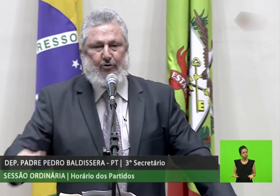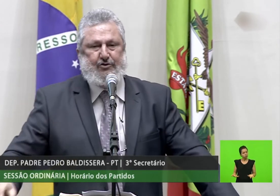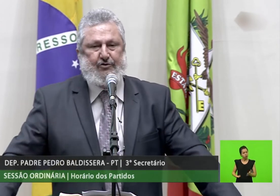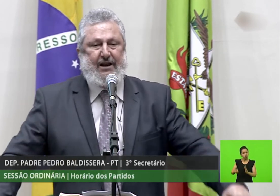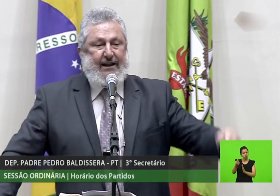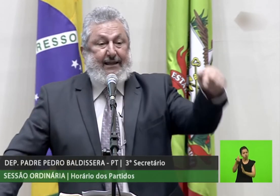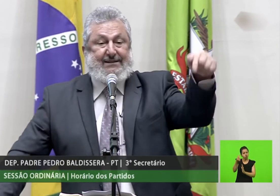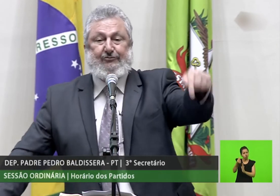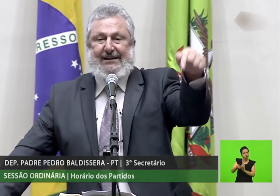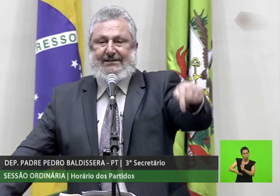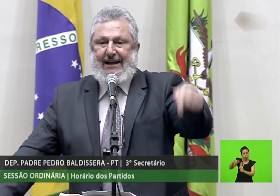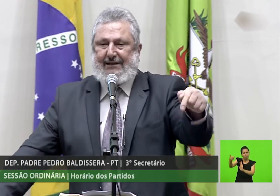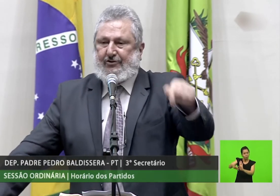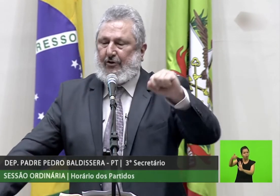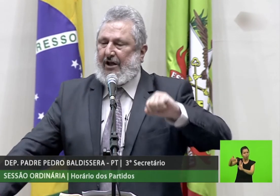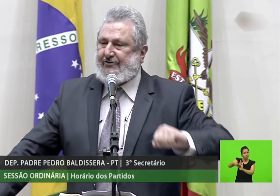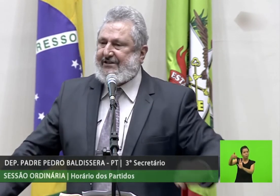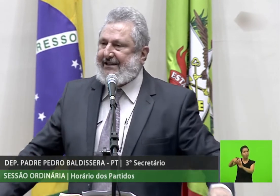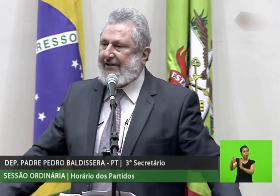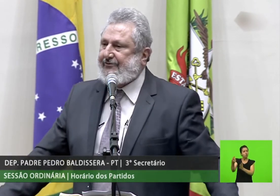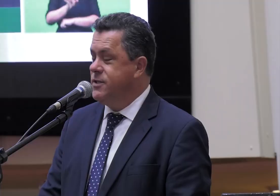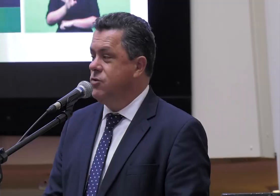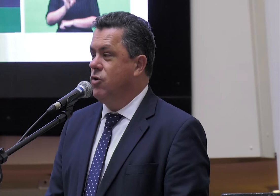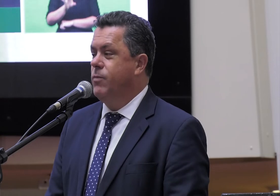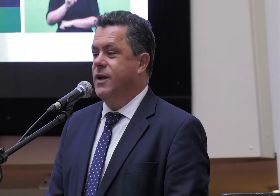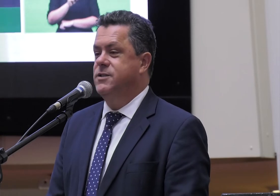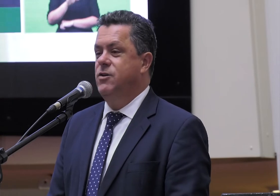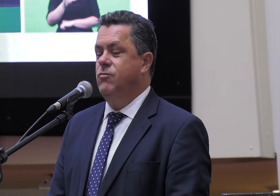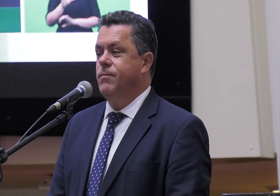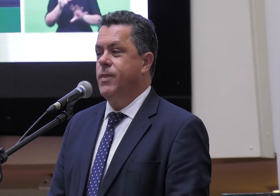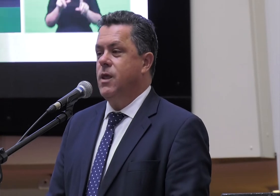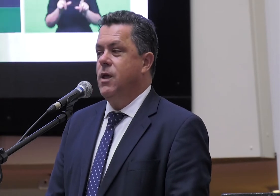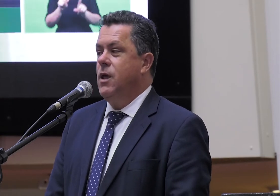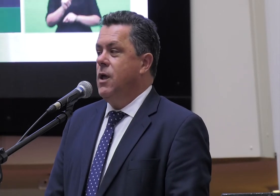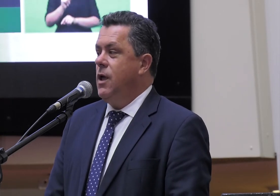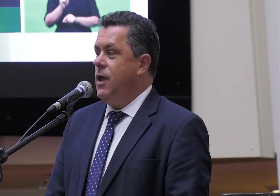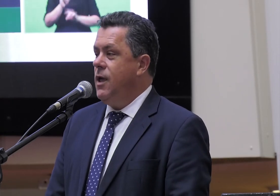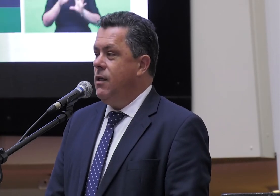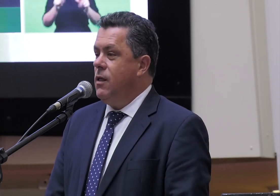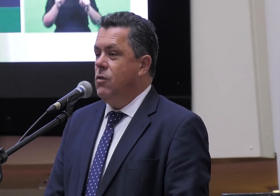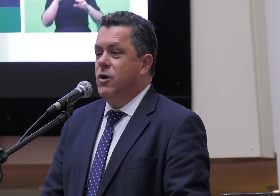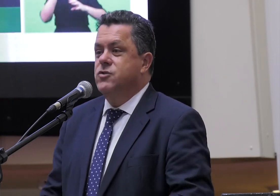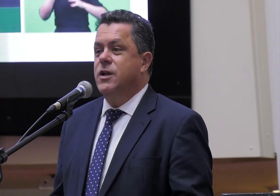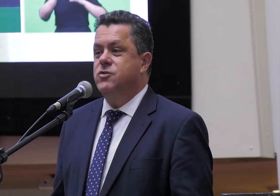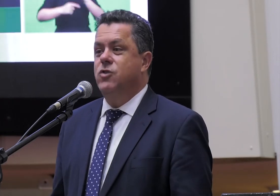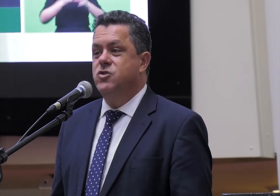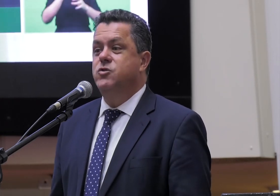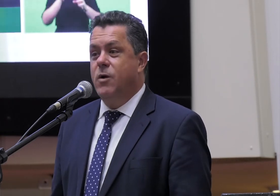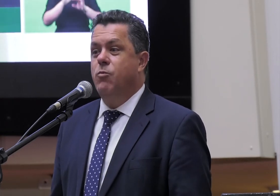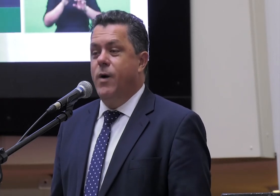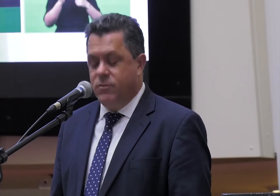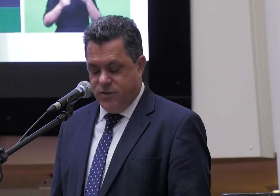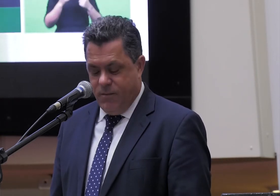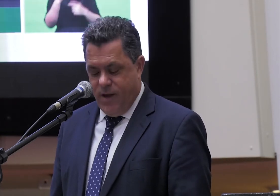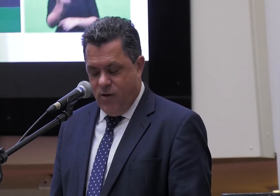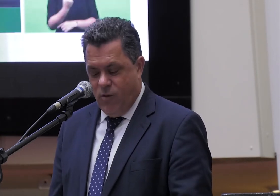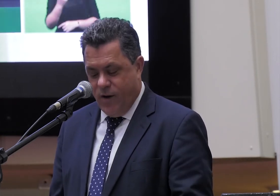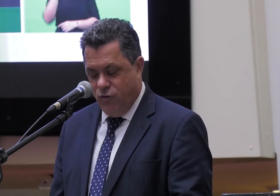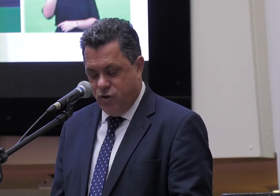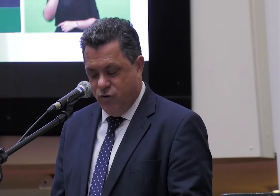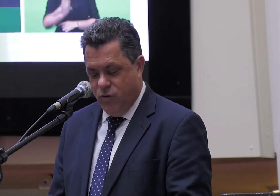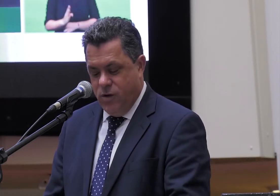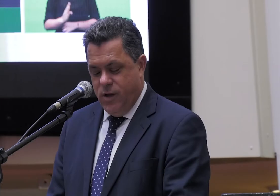os recursos que são destinados ao nosso estado. Já o deputado Ivan Nats, do PL, pediu para rodar no telão